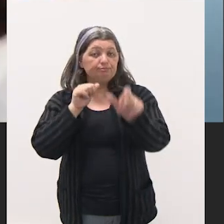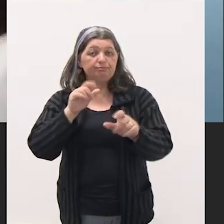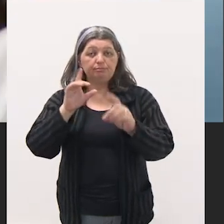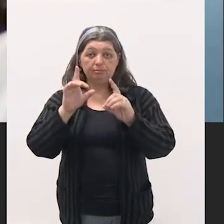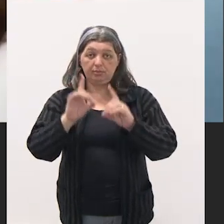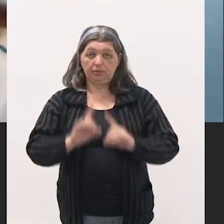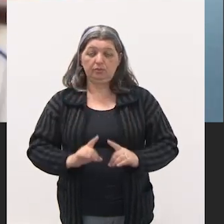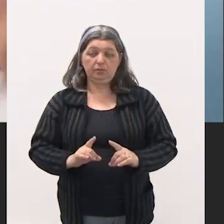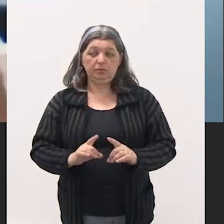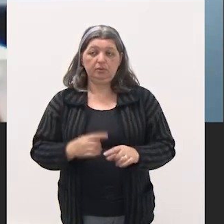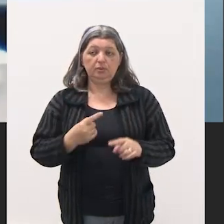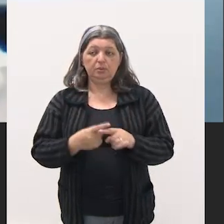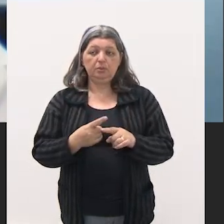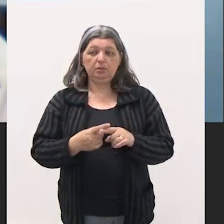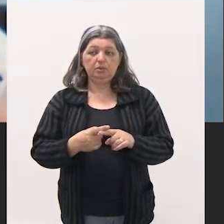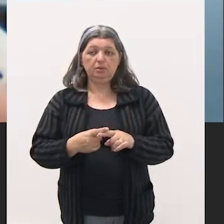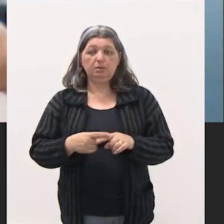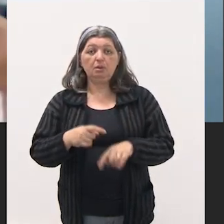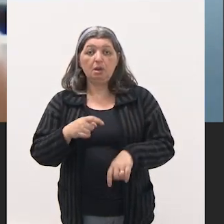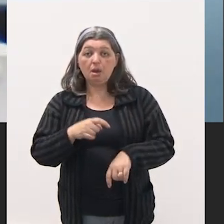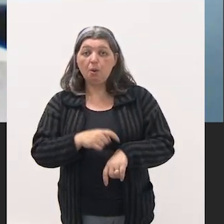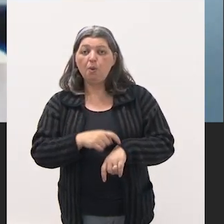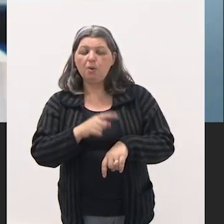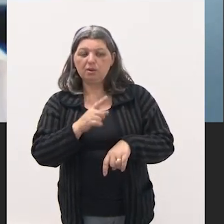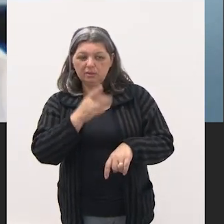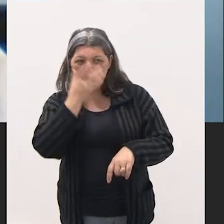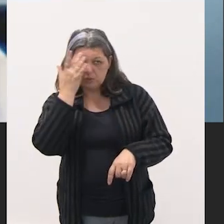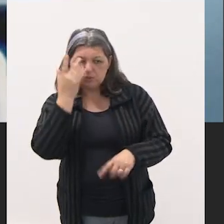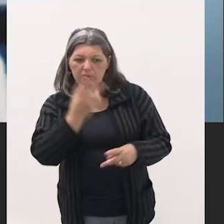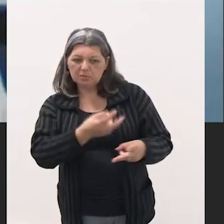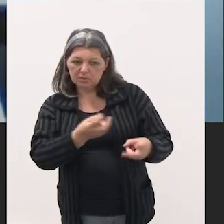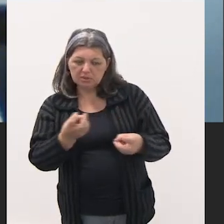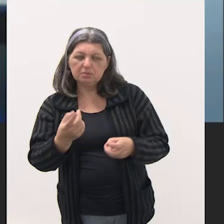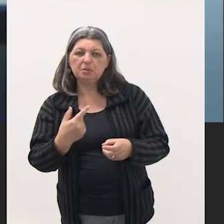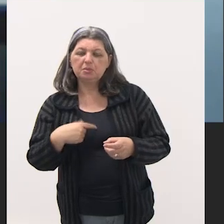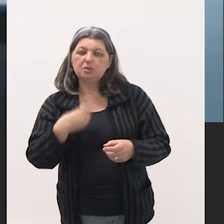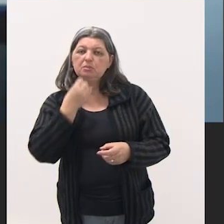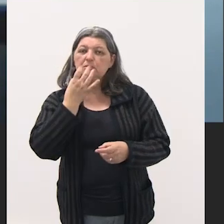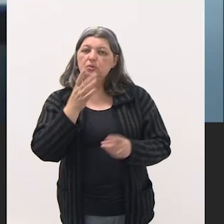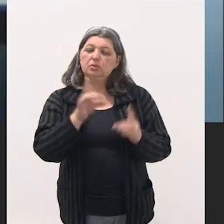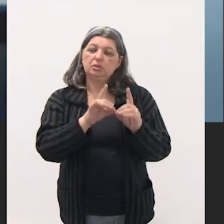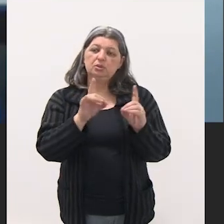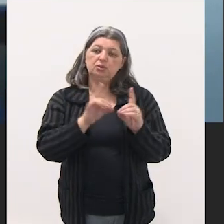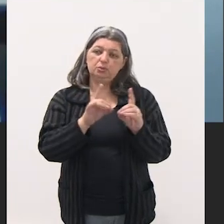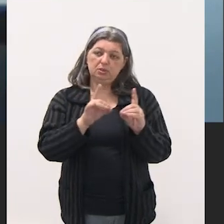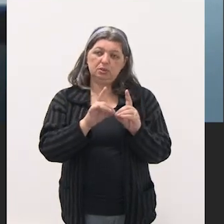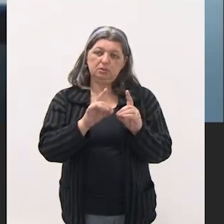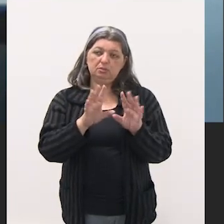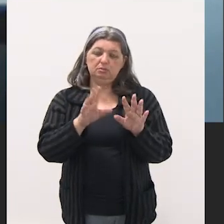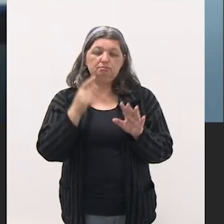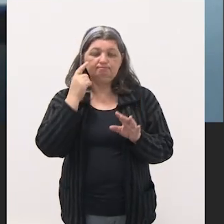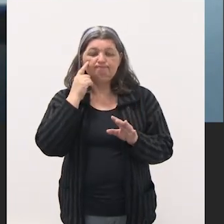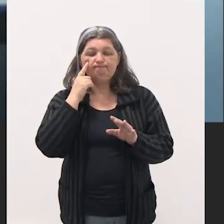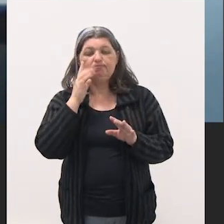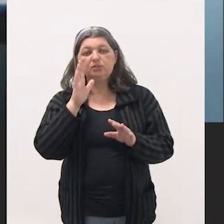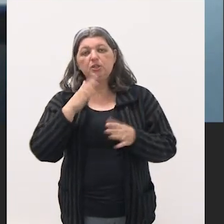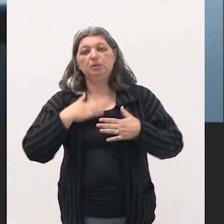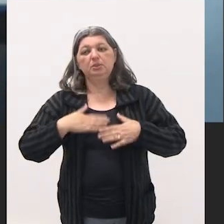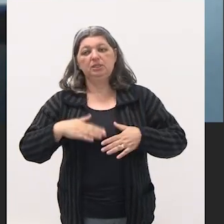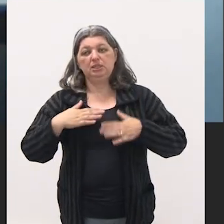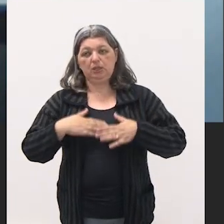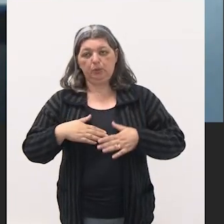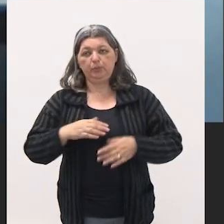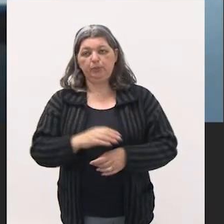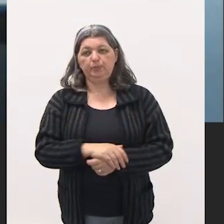que ela é vista, ela já vai para dentro da consulta mais fortalecida, mais